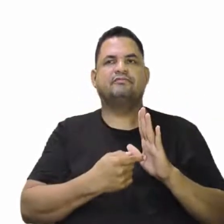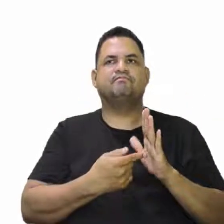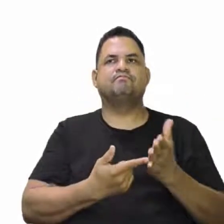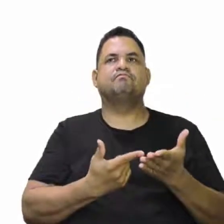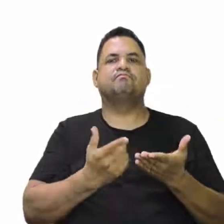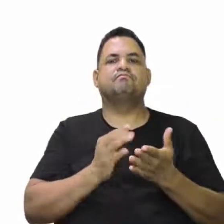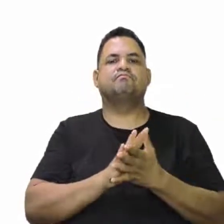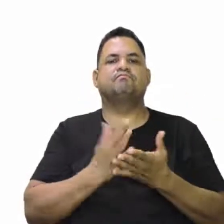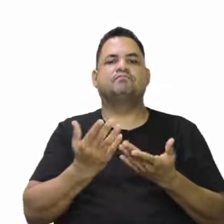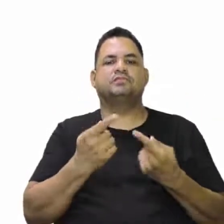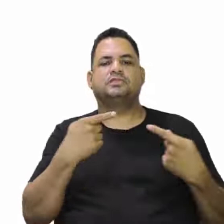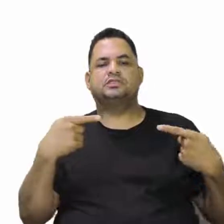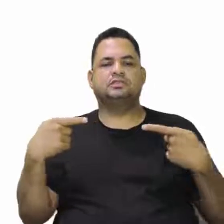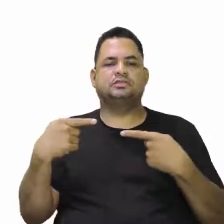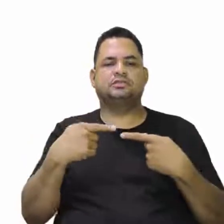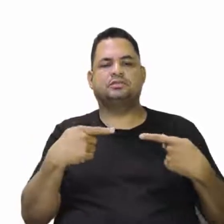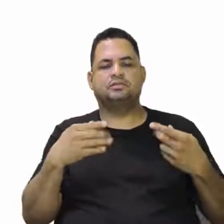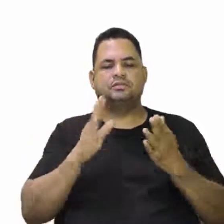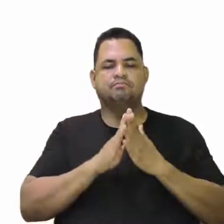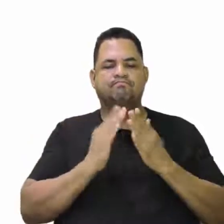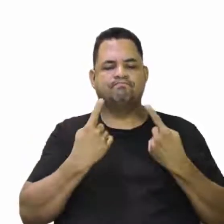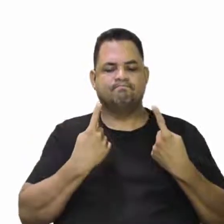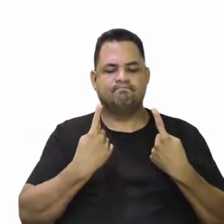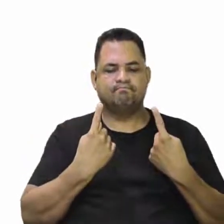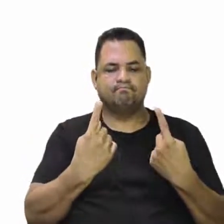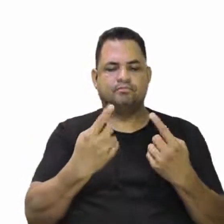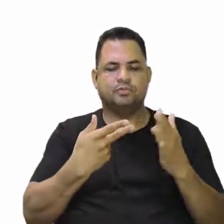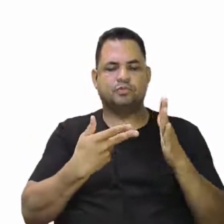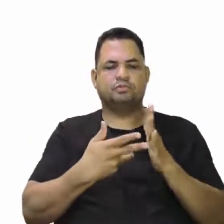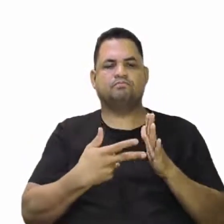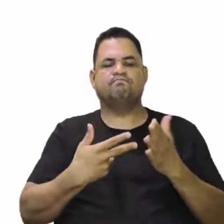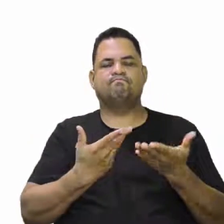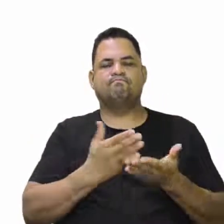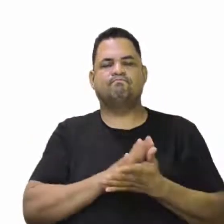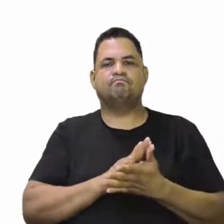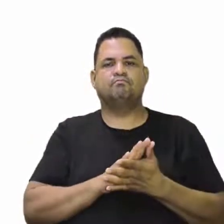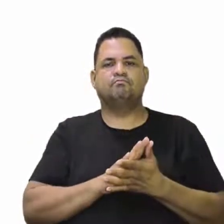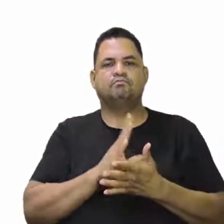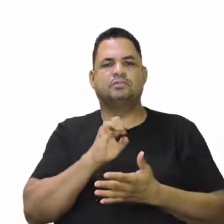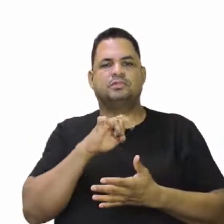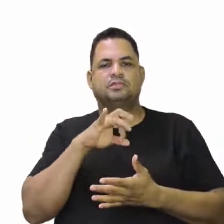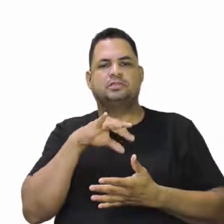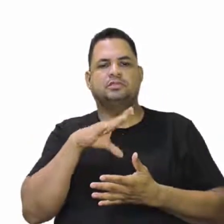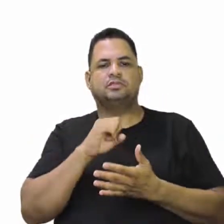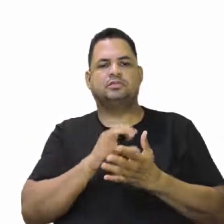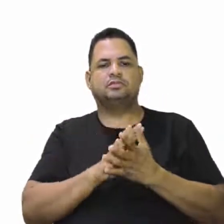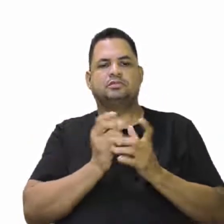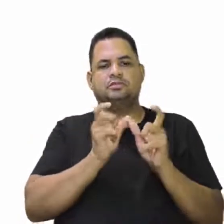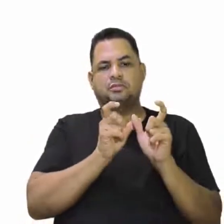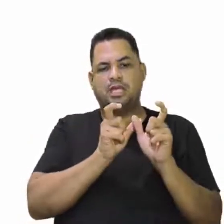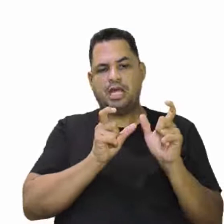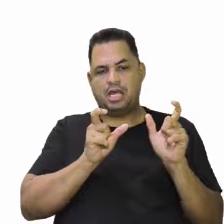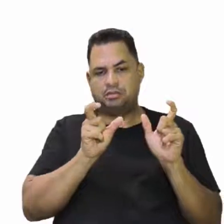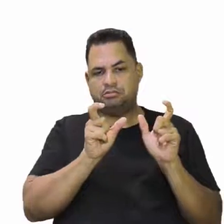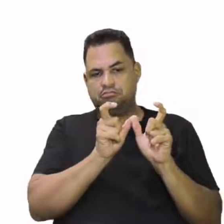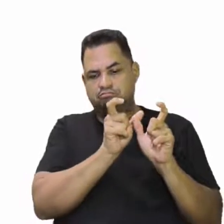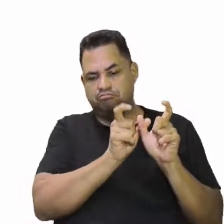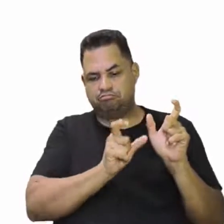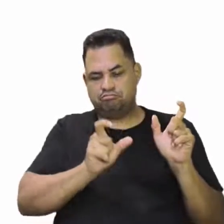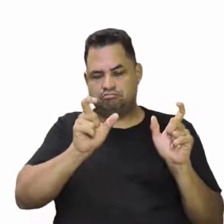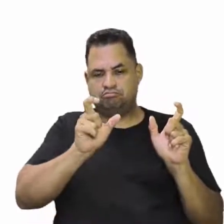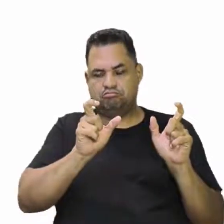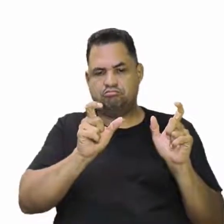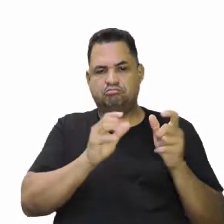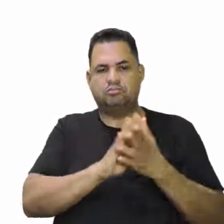essa referência. Um paralelo, um sinônimo. Isso. Só que é um sinônimo contextual, viu? Porque quando você analisa